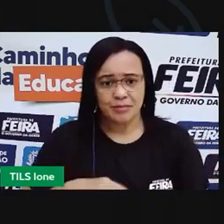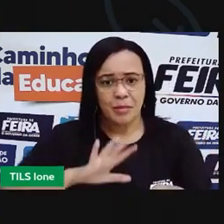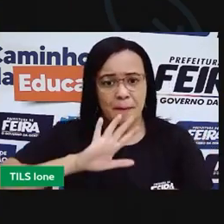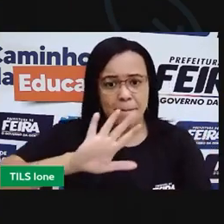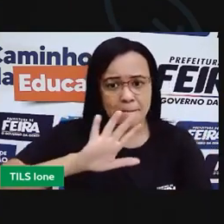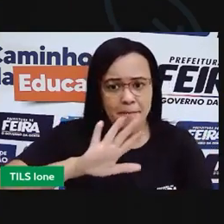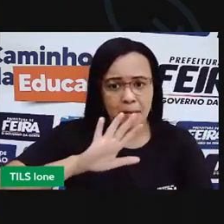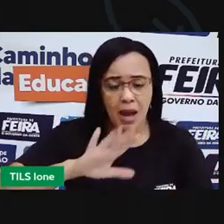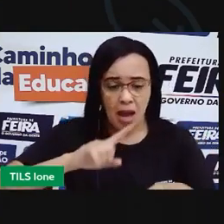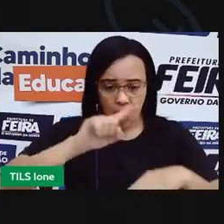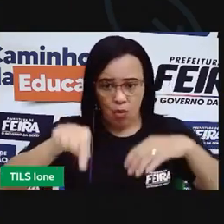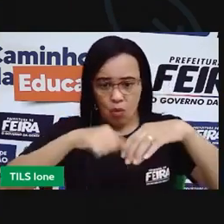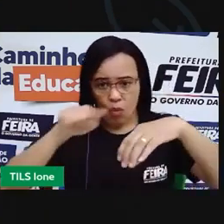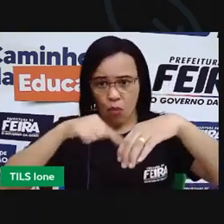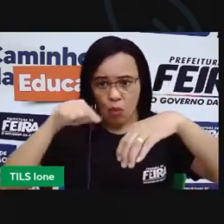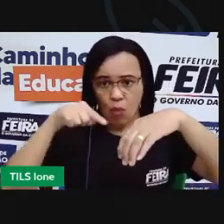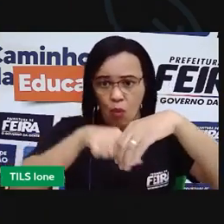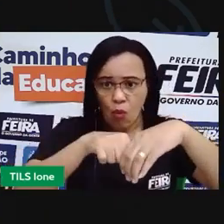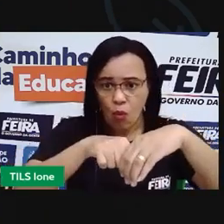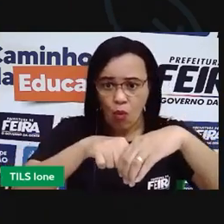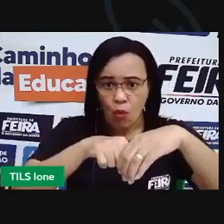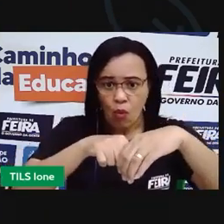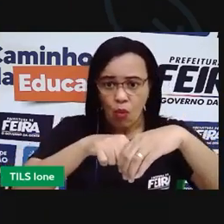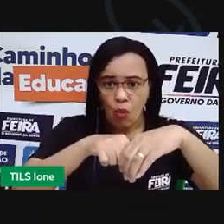Mas o tatu faz.